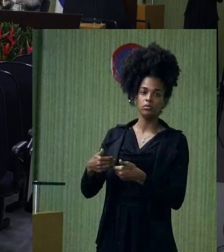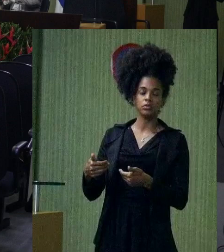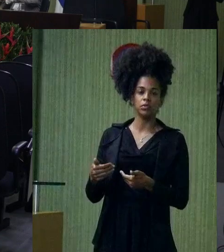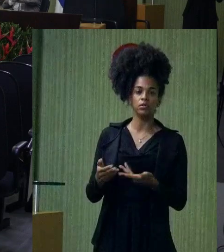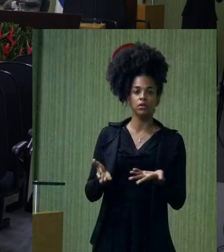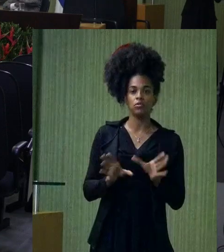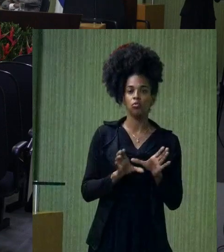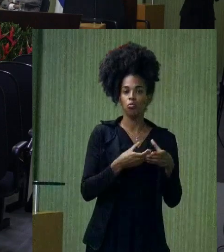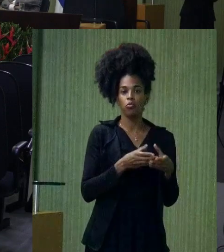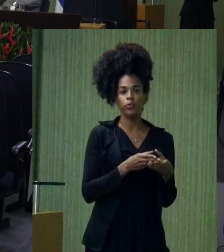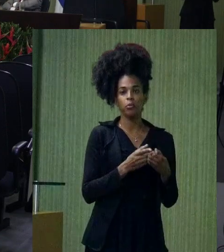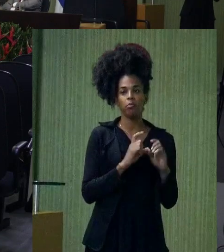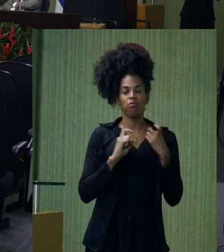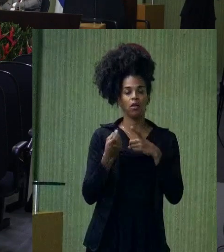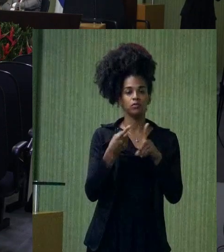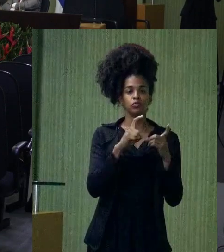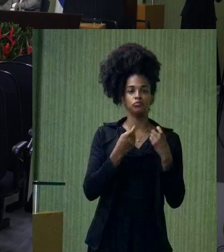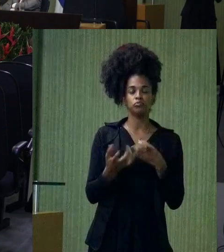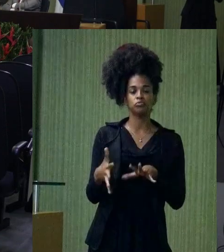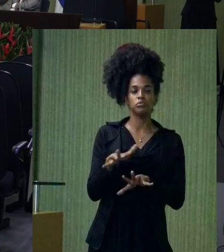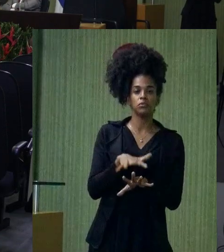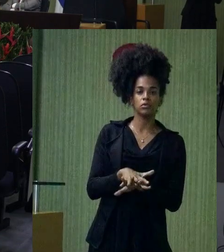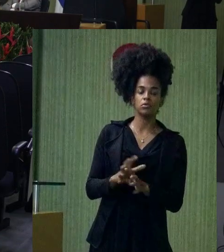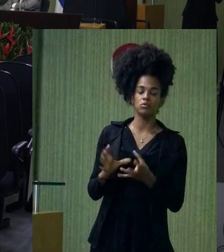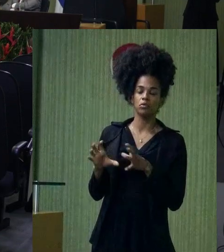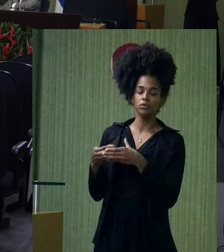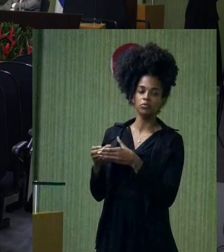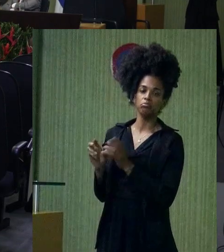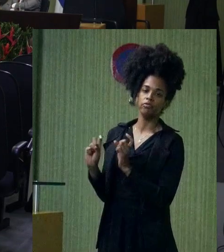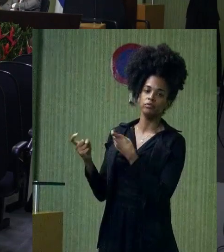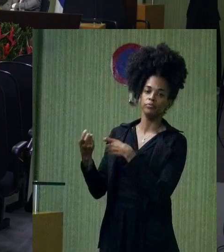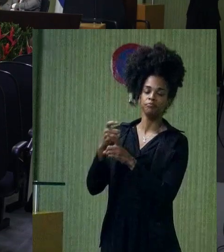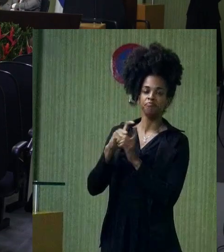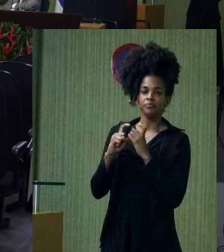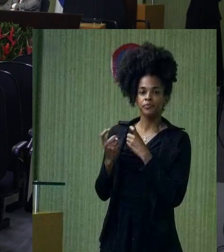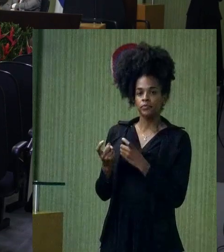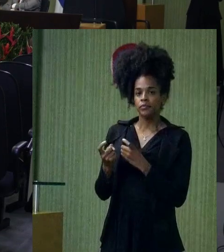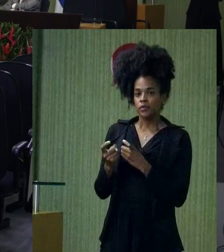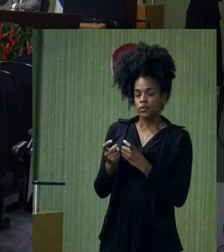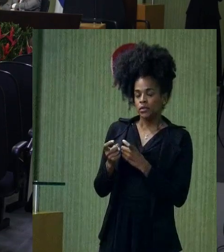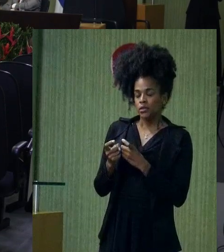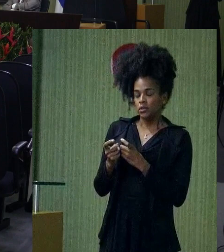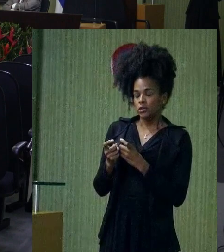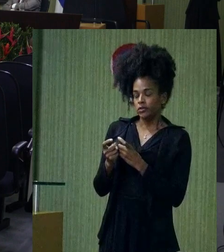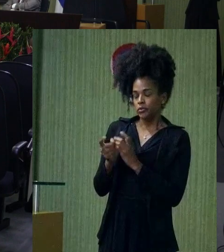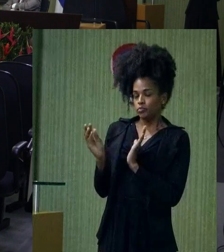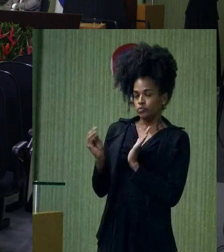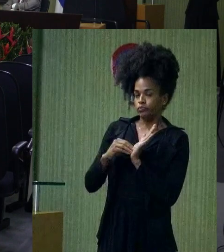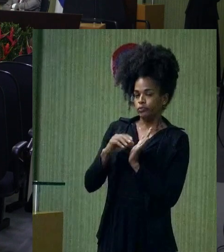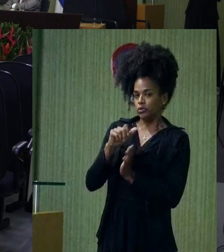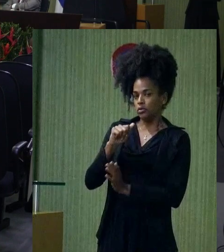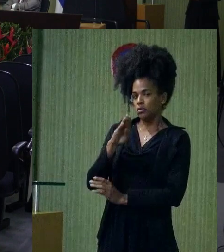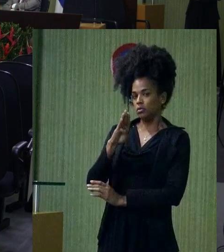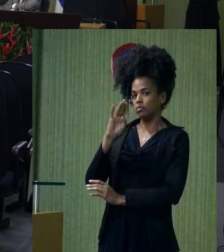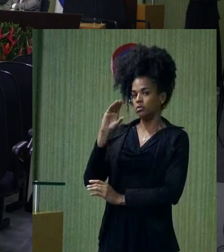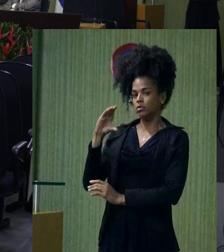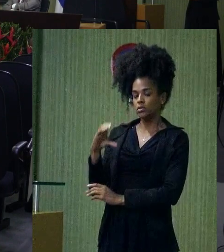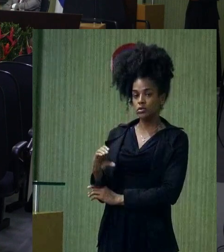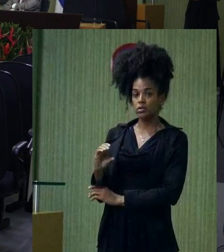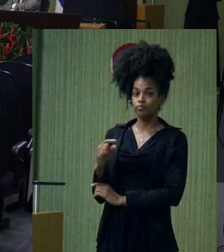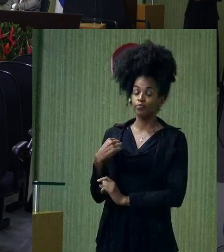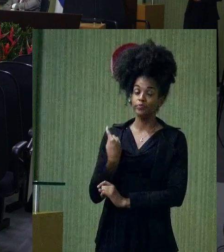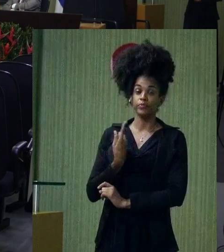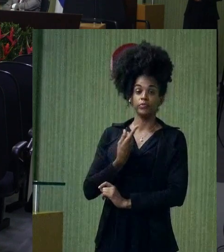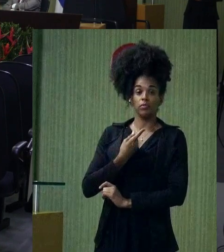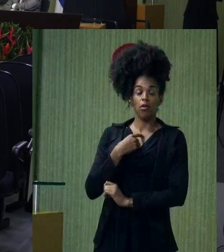vão discutir a inclusão grupos que vão discutir eh o analfabetismo nós falamos